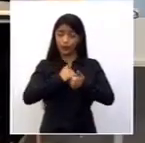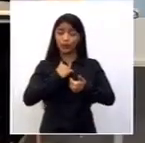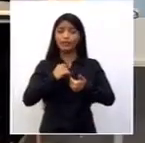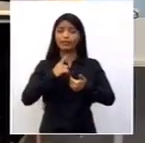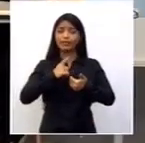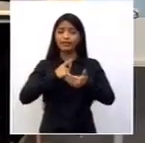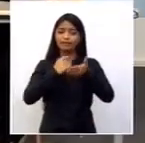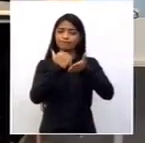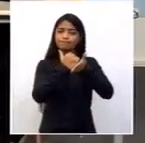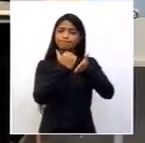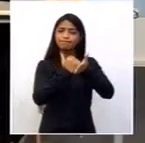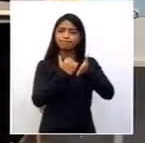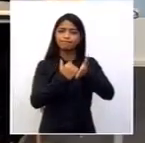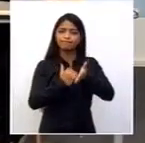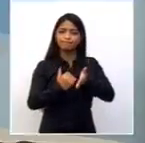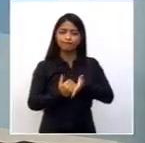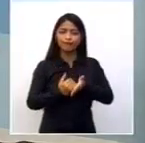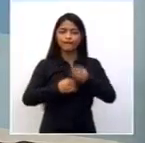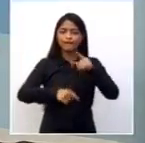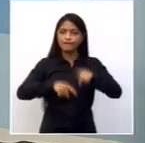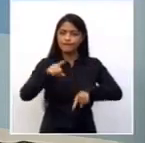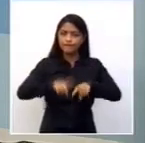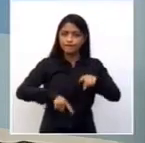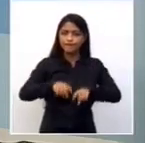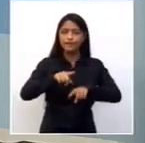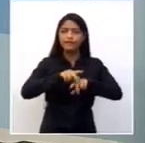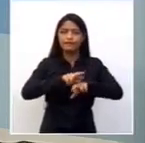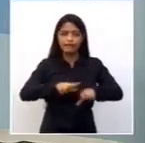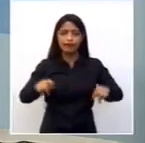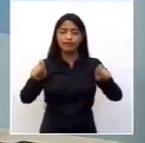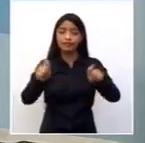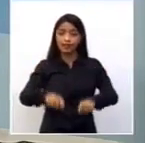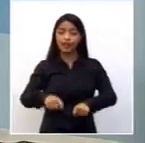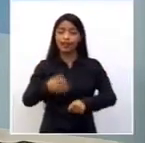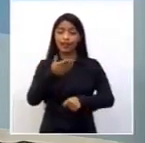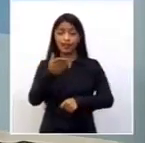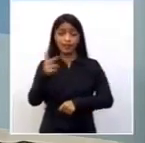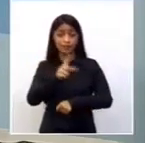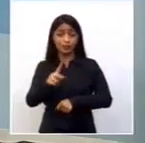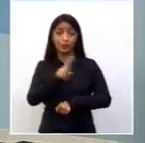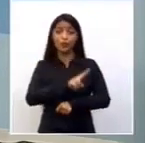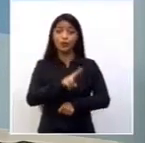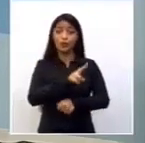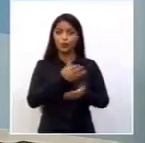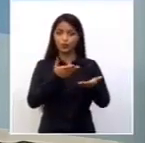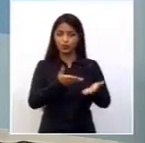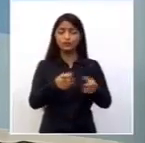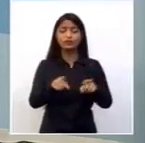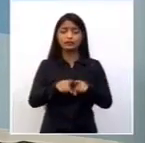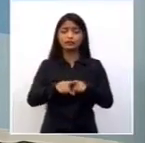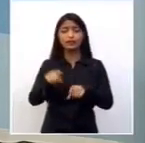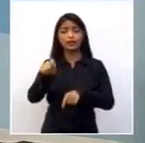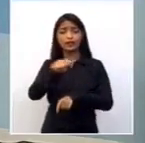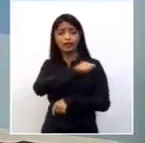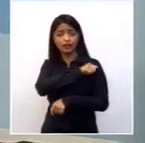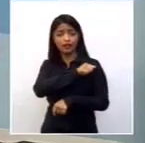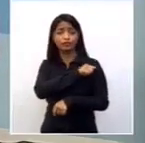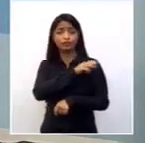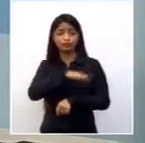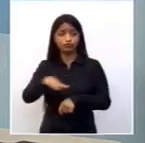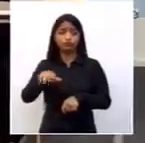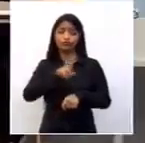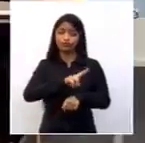lista bem interessante de plataformas que podem ser utilizadas pelos professores e pelos estudantes.